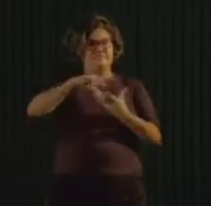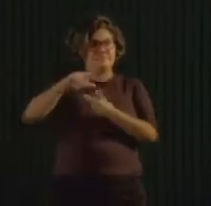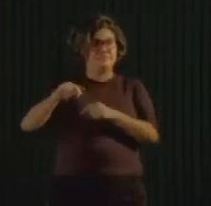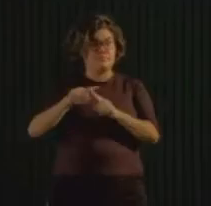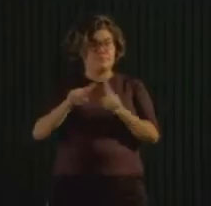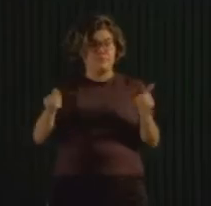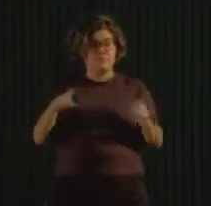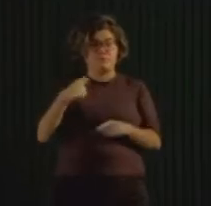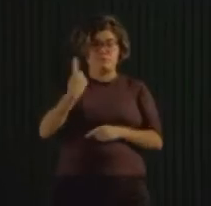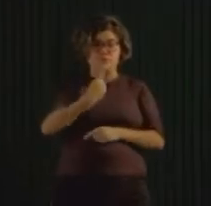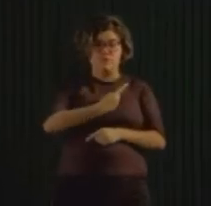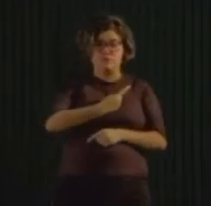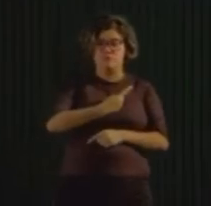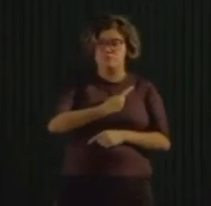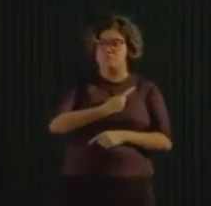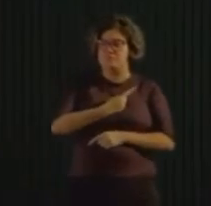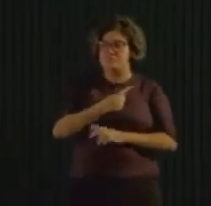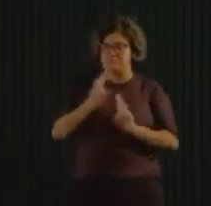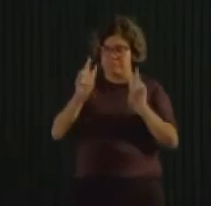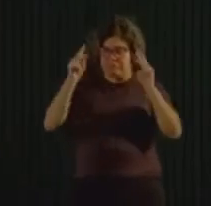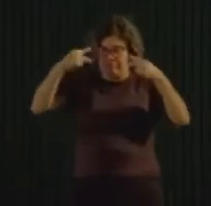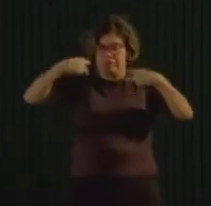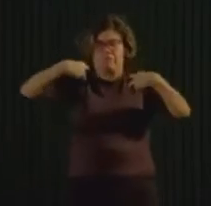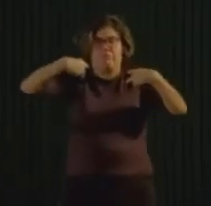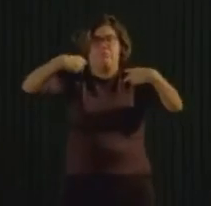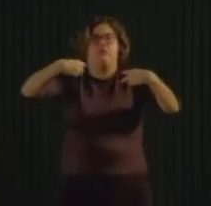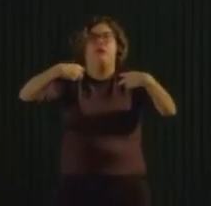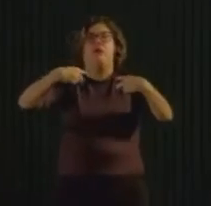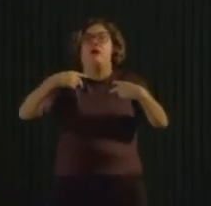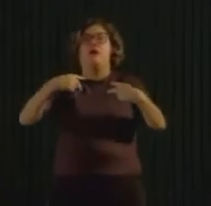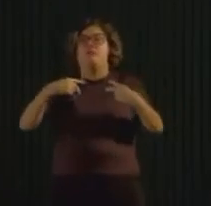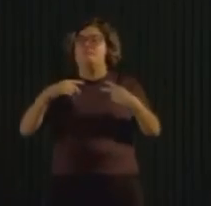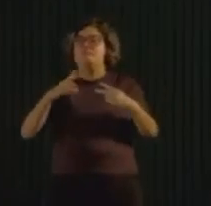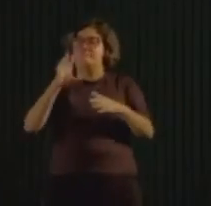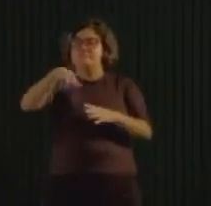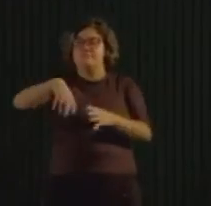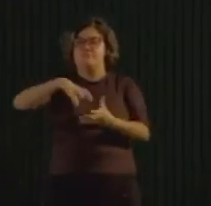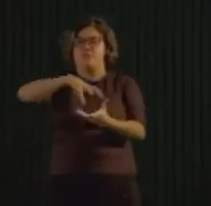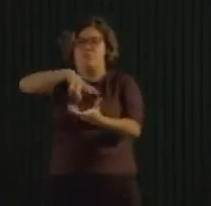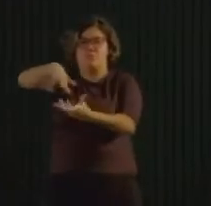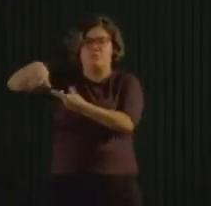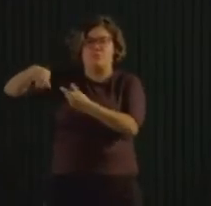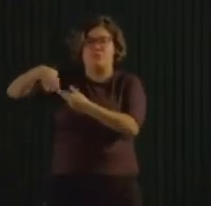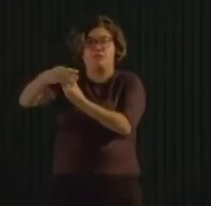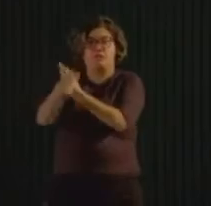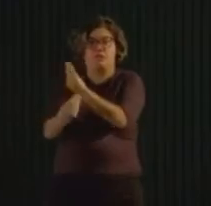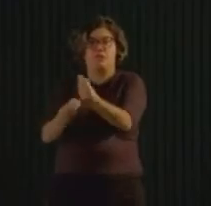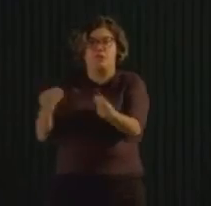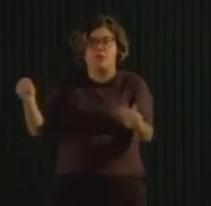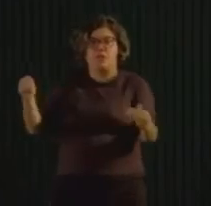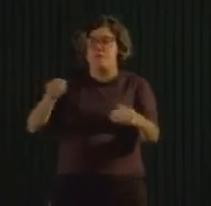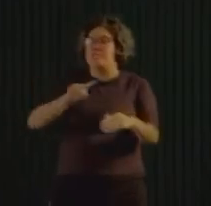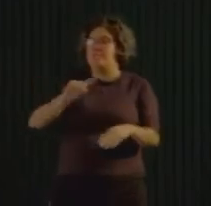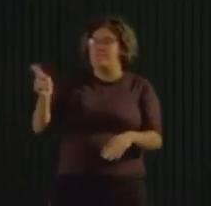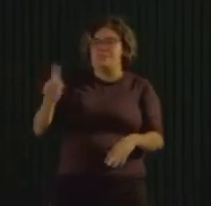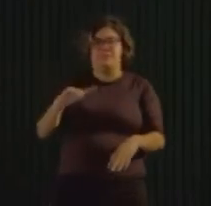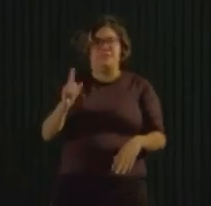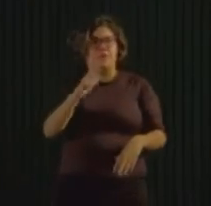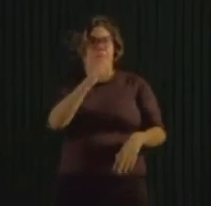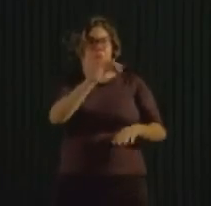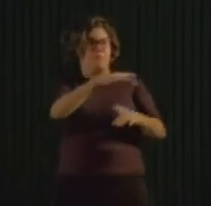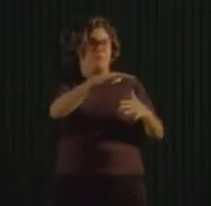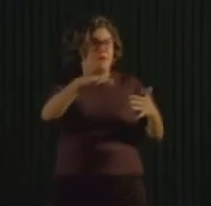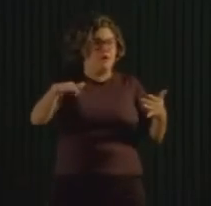planeta, mas o nosso homocentrismo, a gente colocou ele como um planeta Terra, e não um